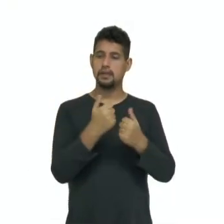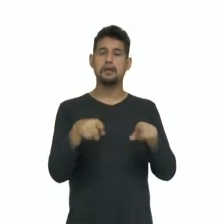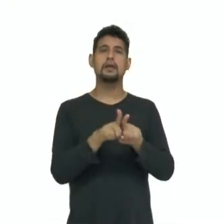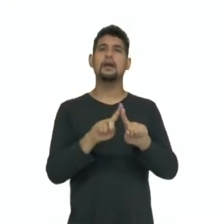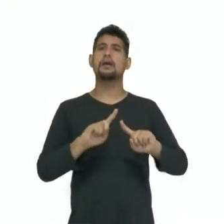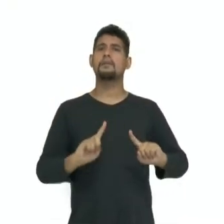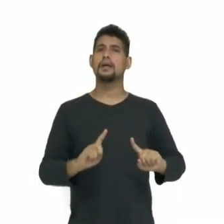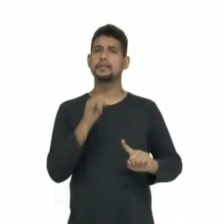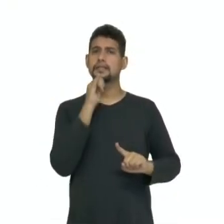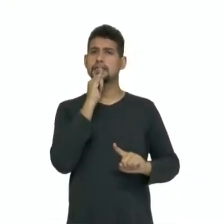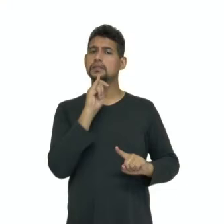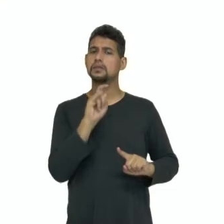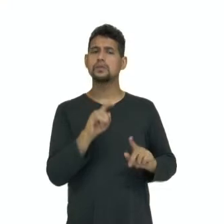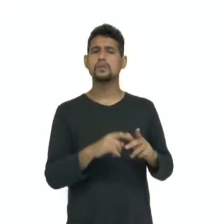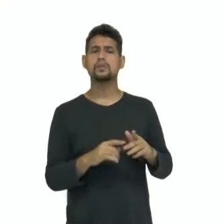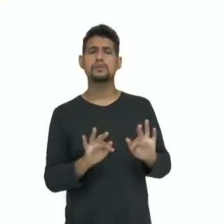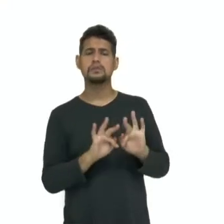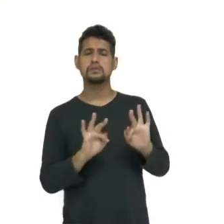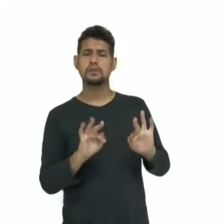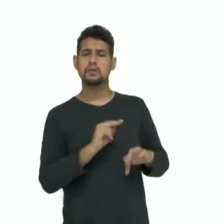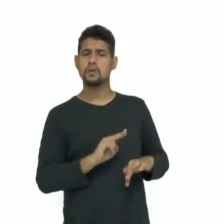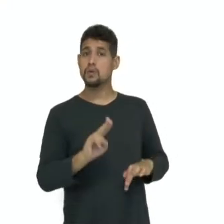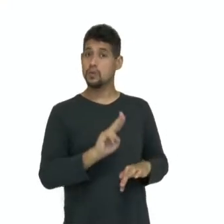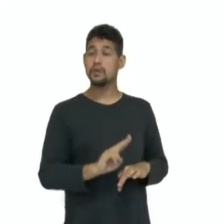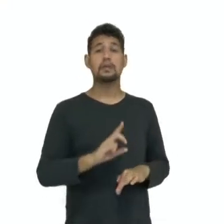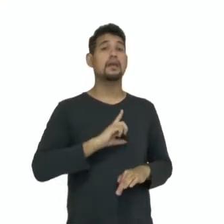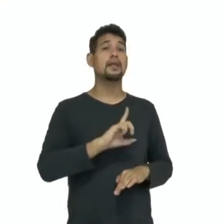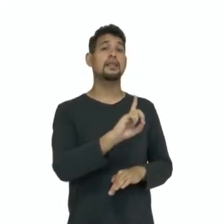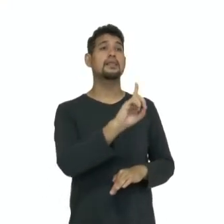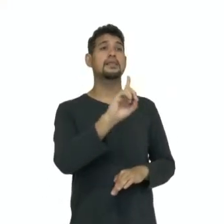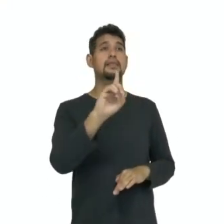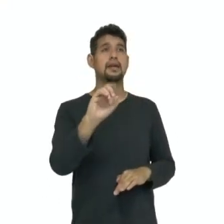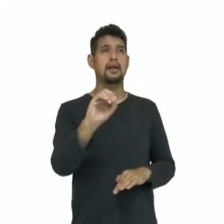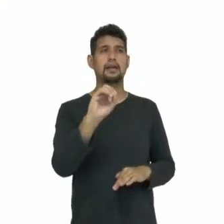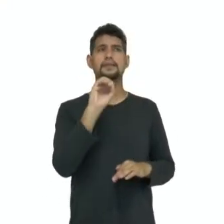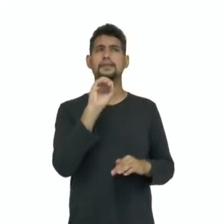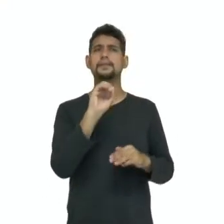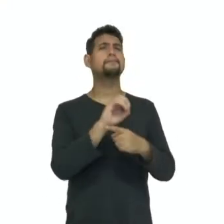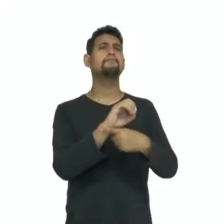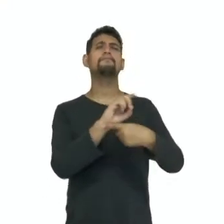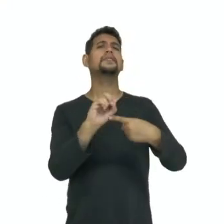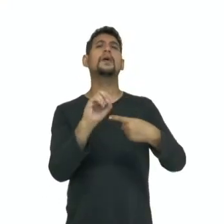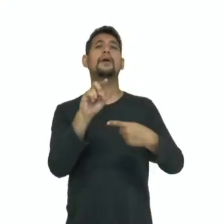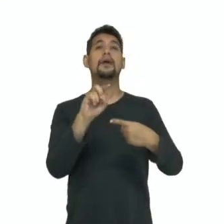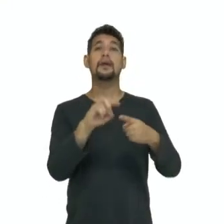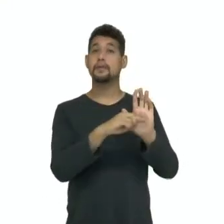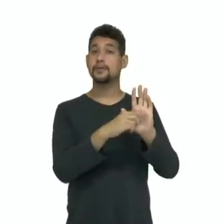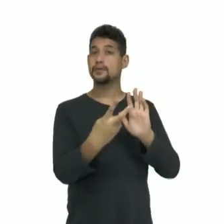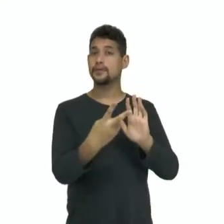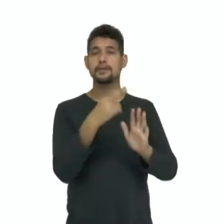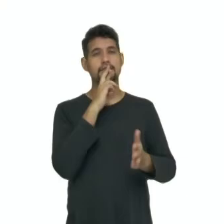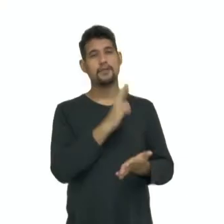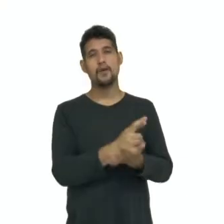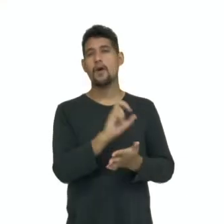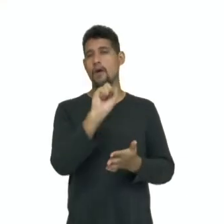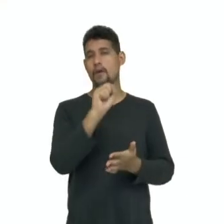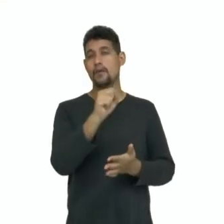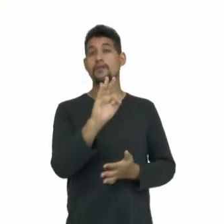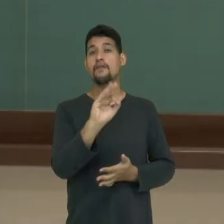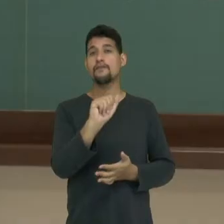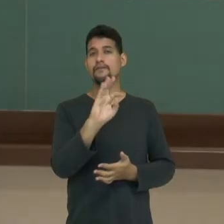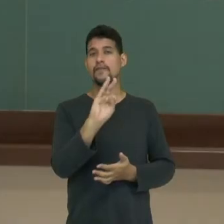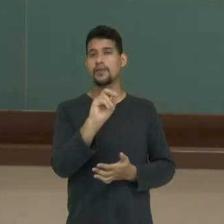a fórmula do arranjo simples, eu tenho 10 fatorial sobre 10 menos 2 igual a 8